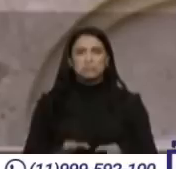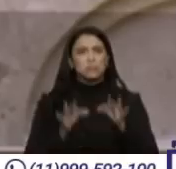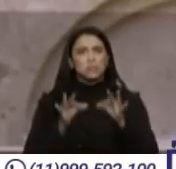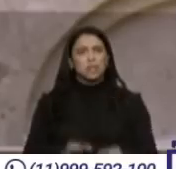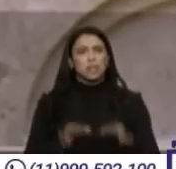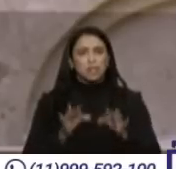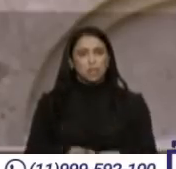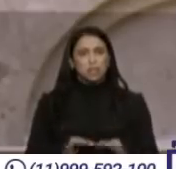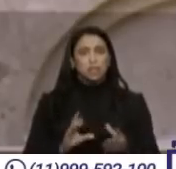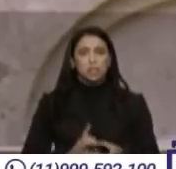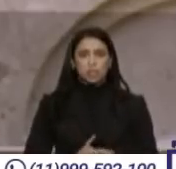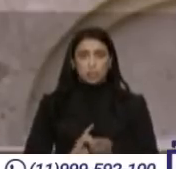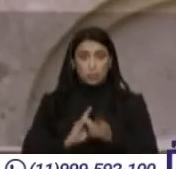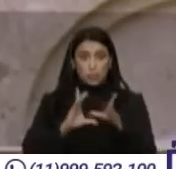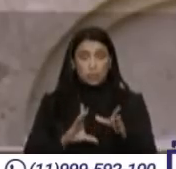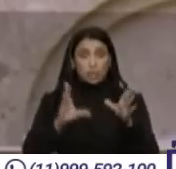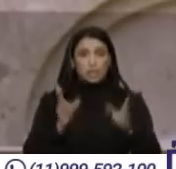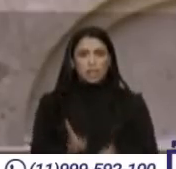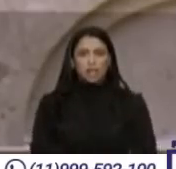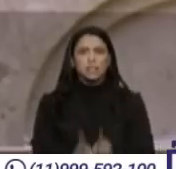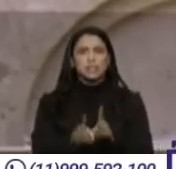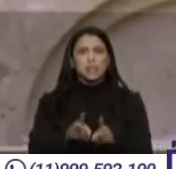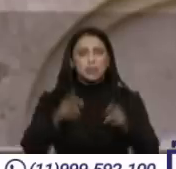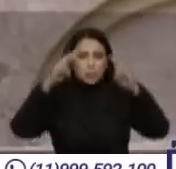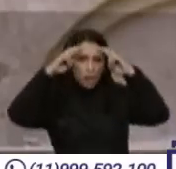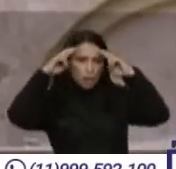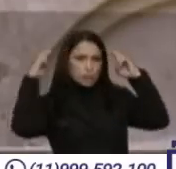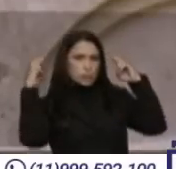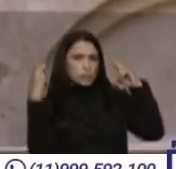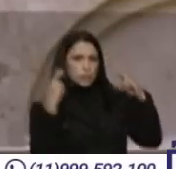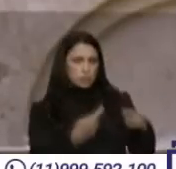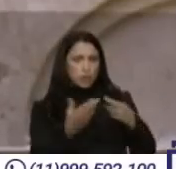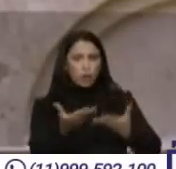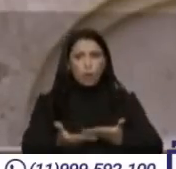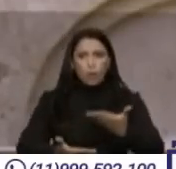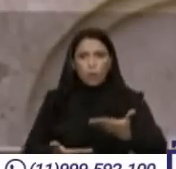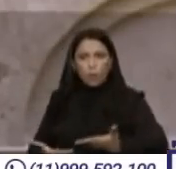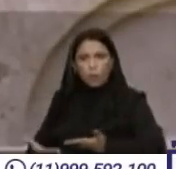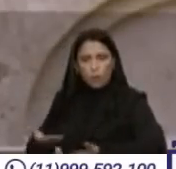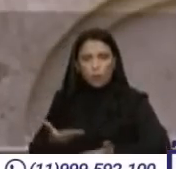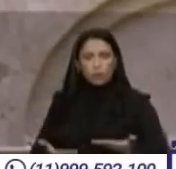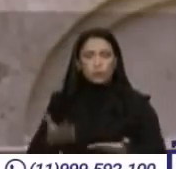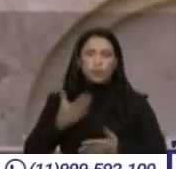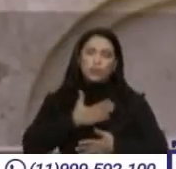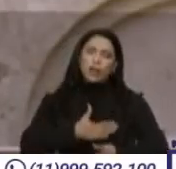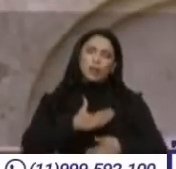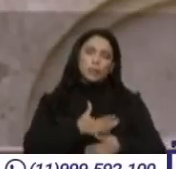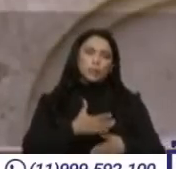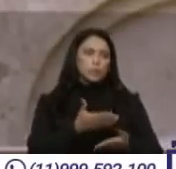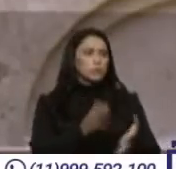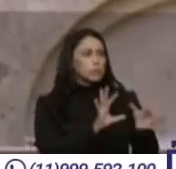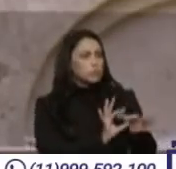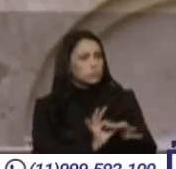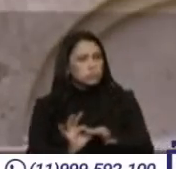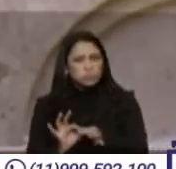ordem democrática, sempre respeitando o convívio harmonioso com os demais poderes